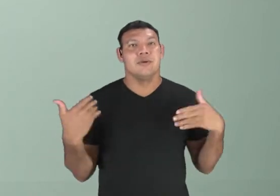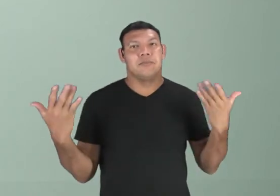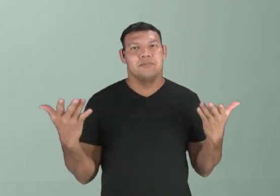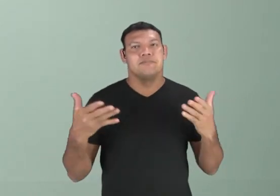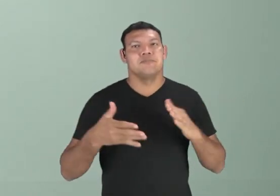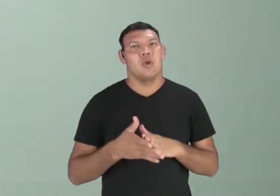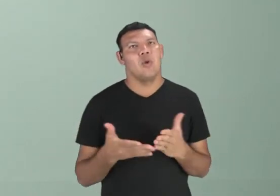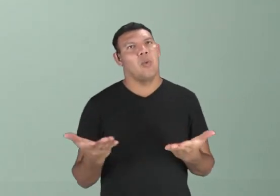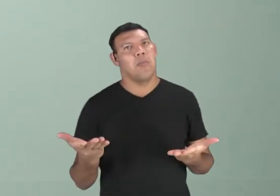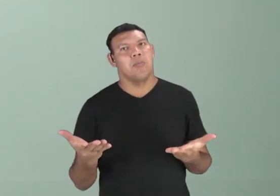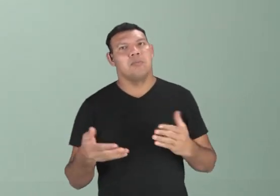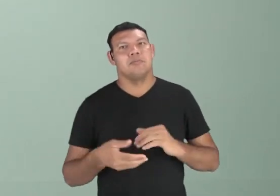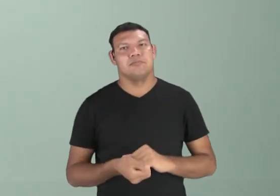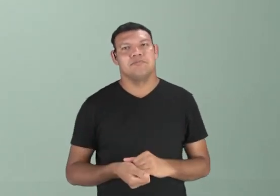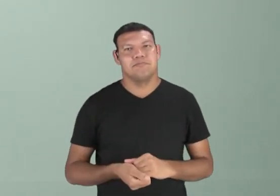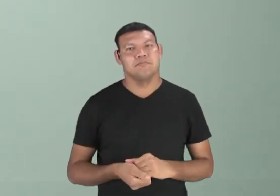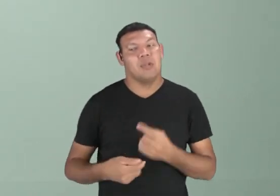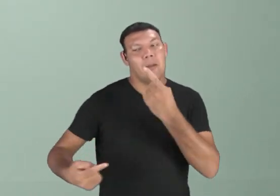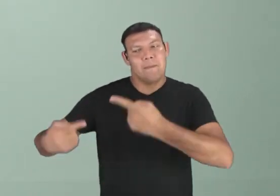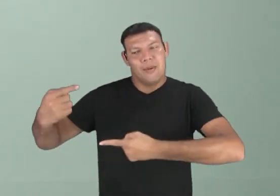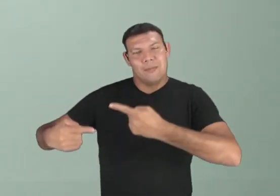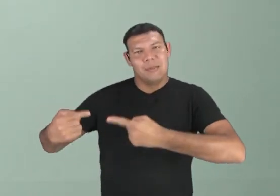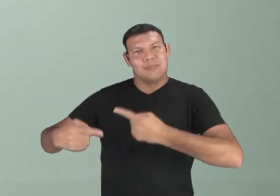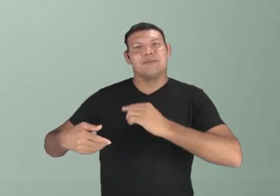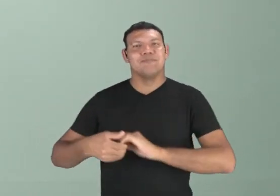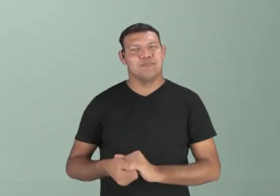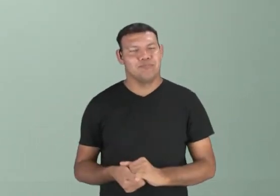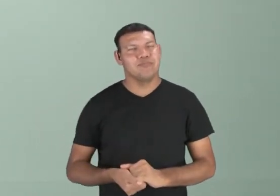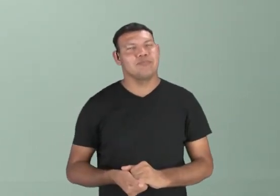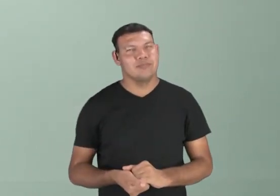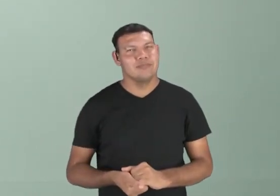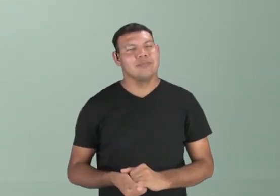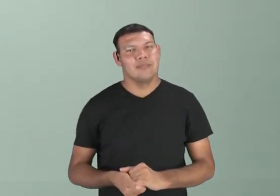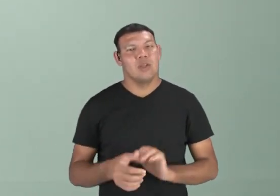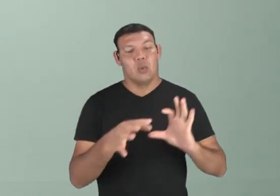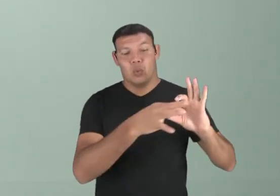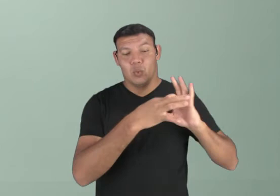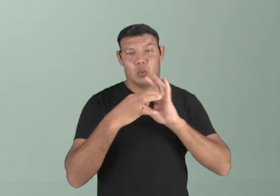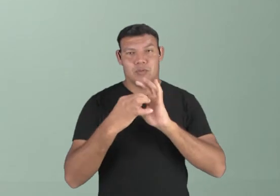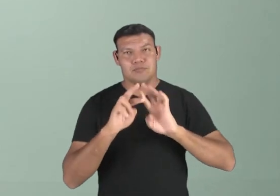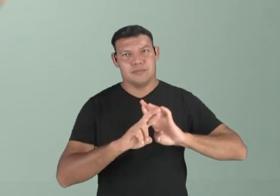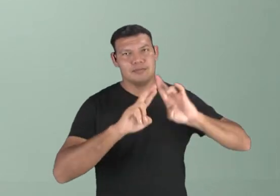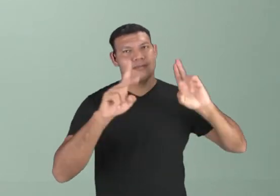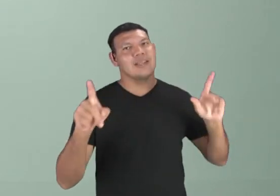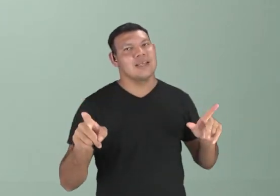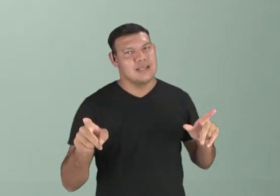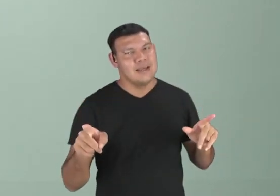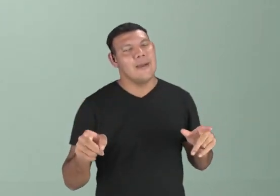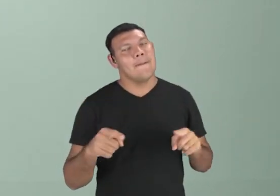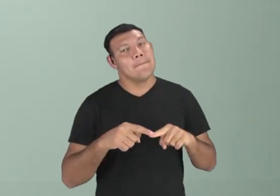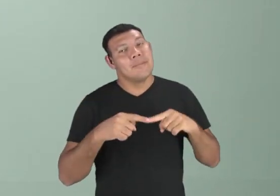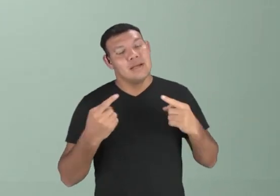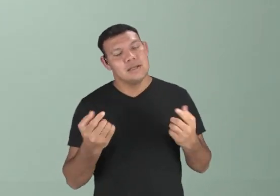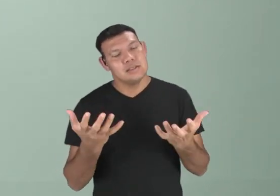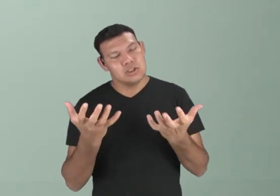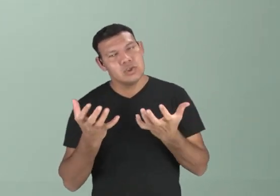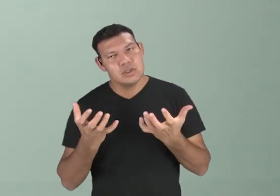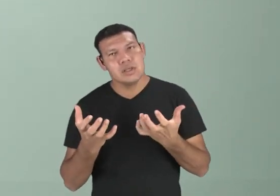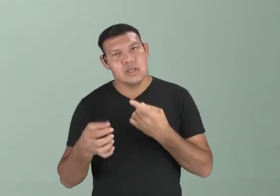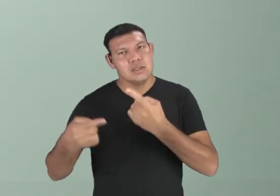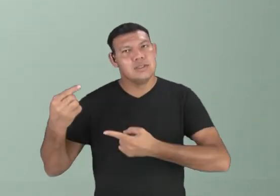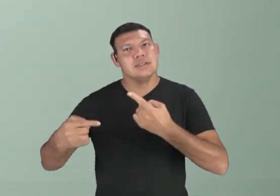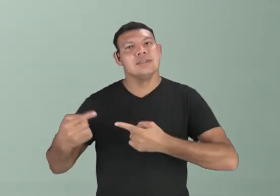ou nós que estamos aqui? Então é uma discussão que, embora esteja no outro contexto, mas se a gente quiser fazer uma discussão ainda para os tempos